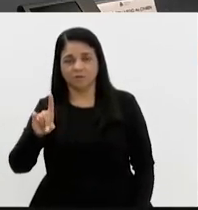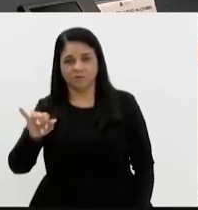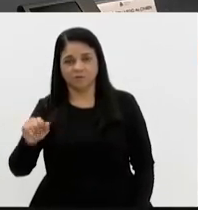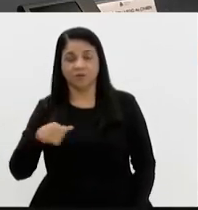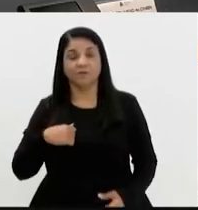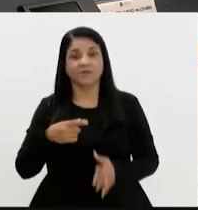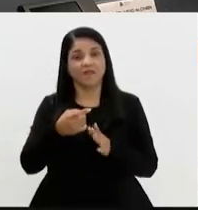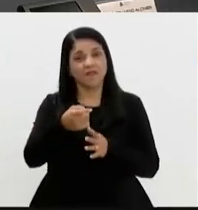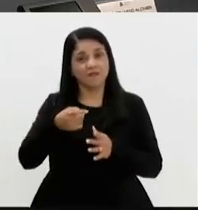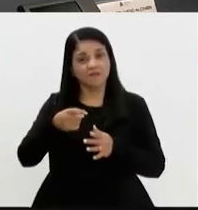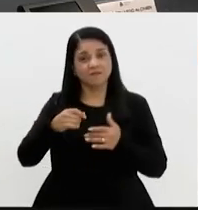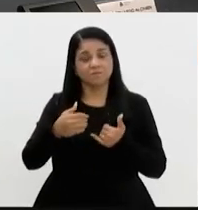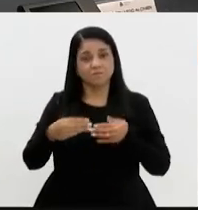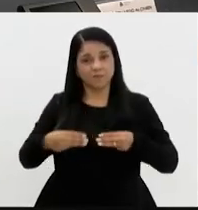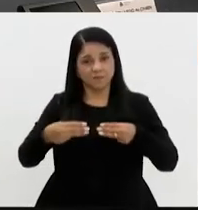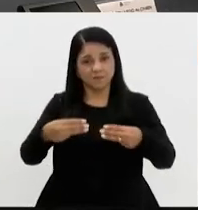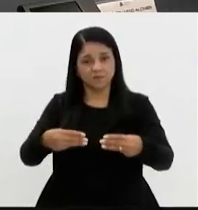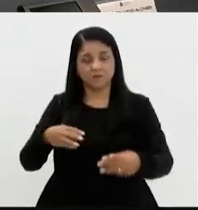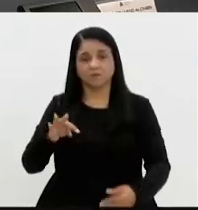substituta do